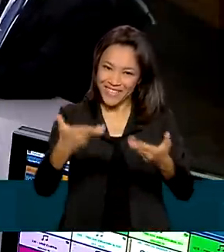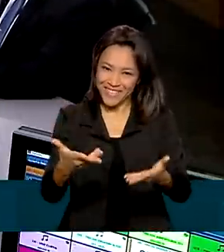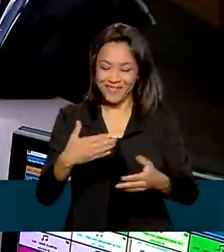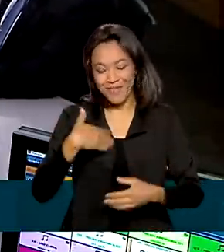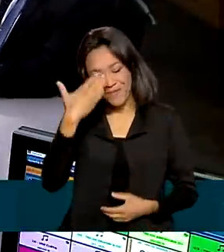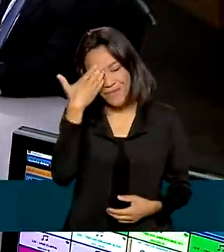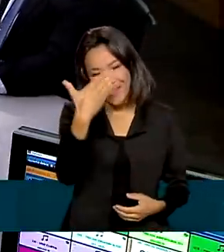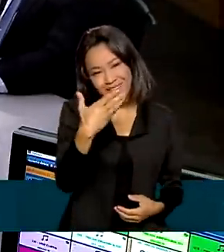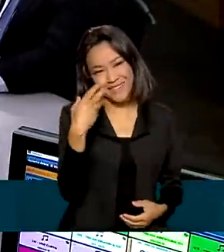muito obrigado pelos vídeos